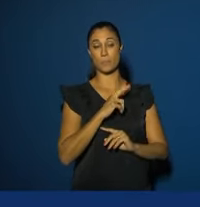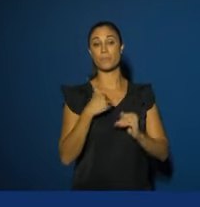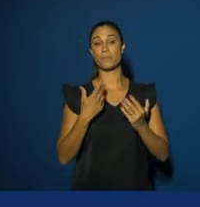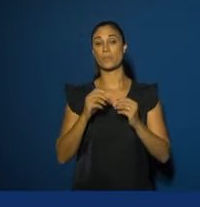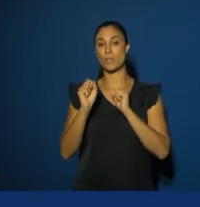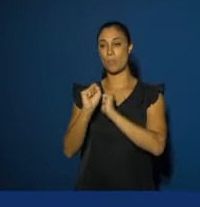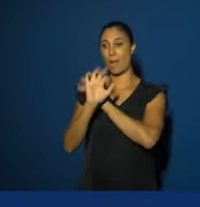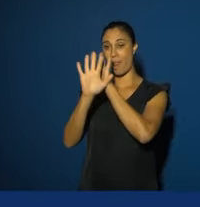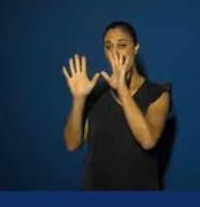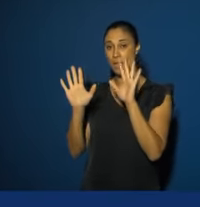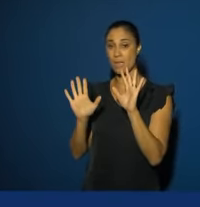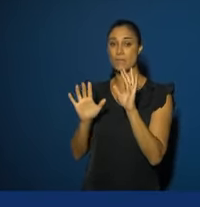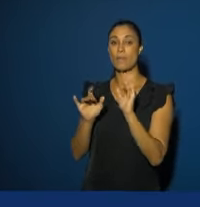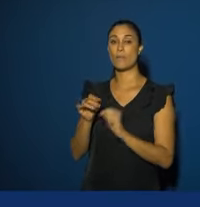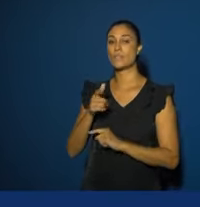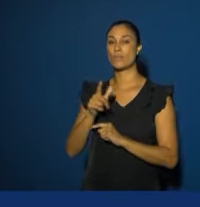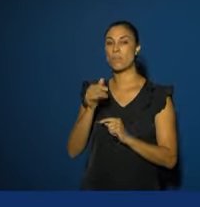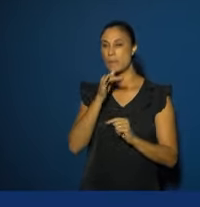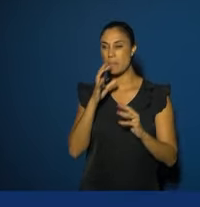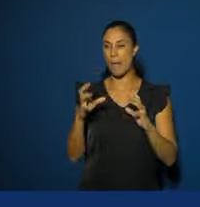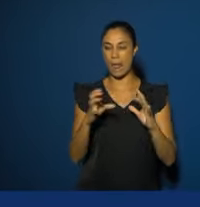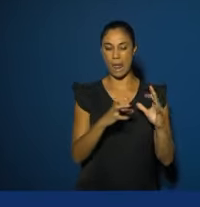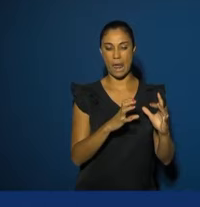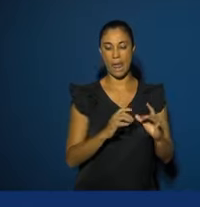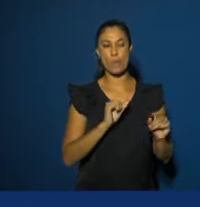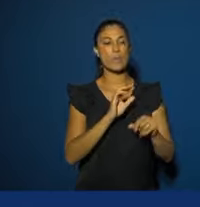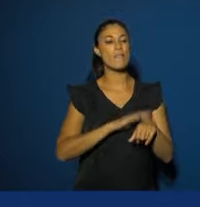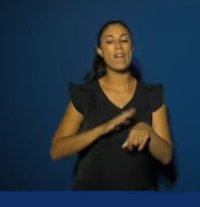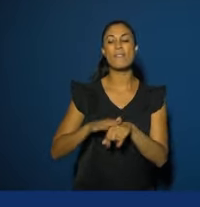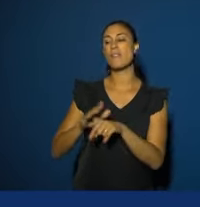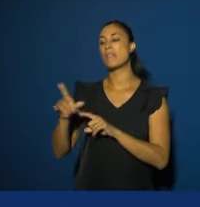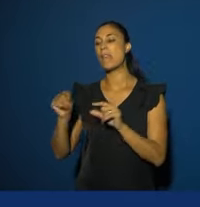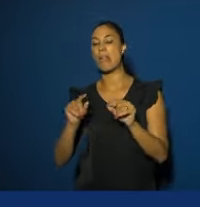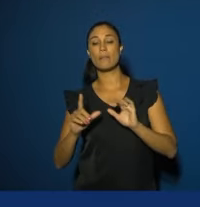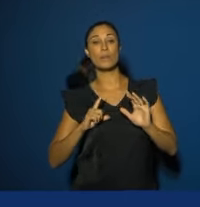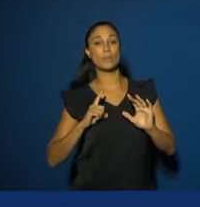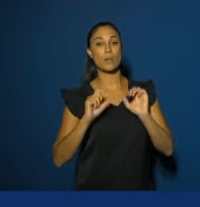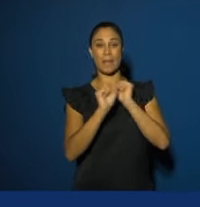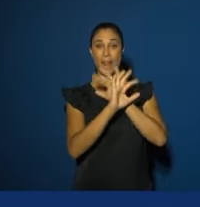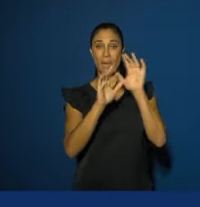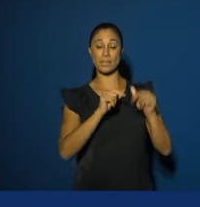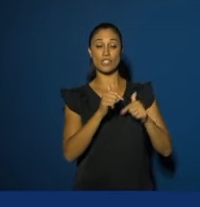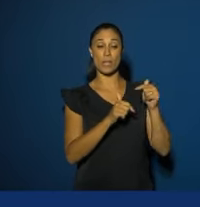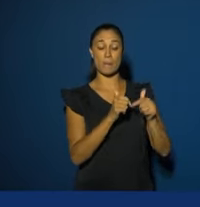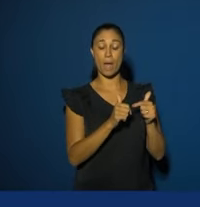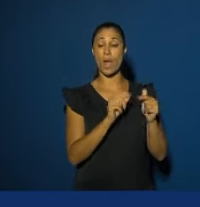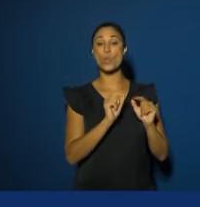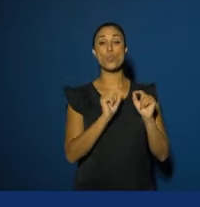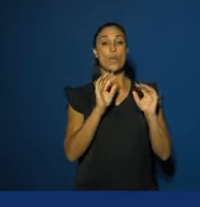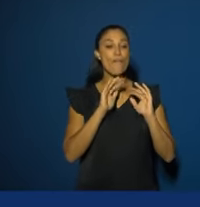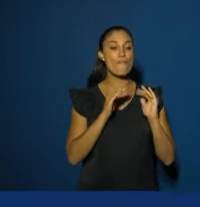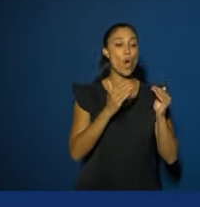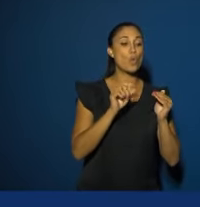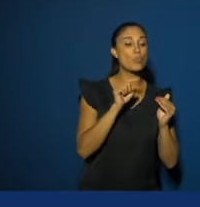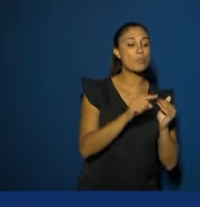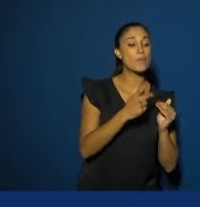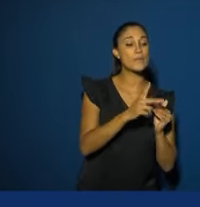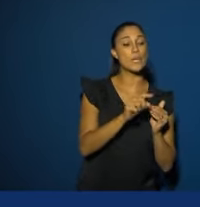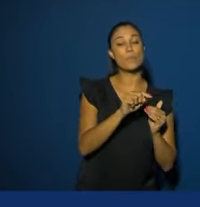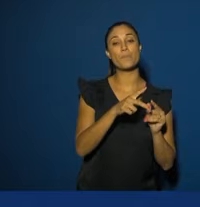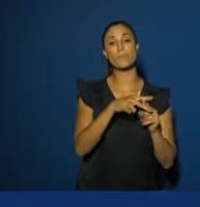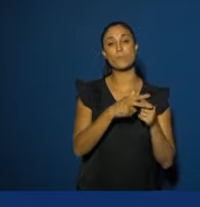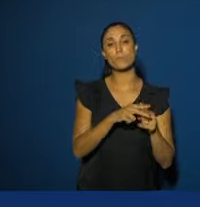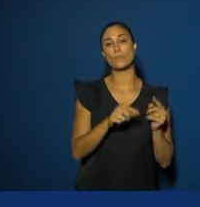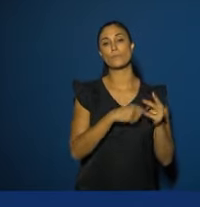uma clareza de funções você não tem Brigas por ali Quem faz o quê tem uma clareza de funções de quem vai est mais voltado paraa regulação que